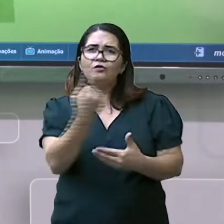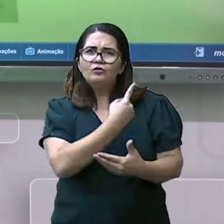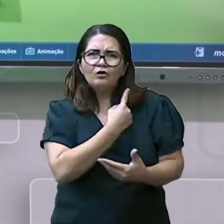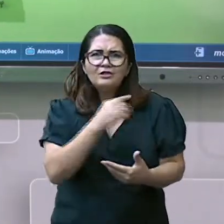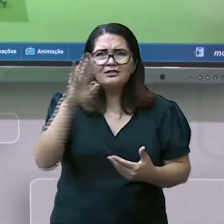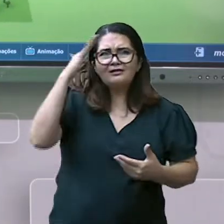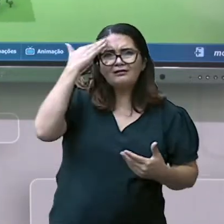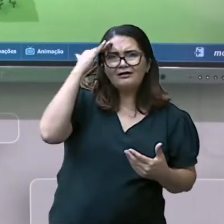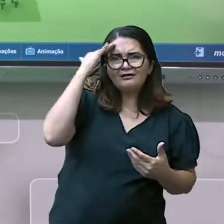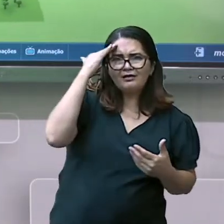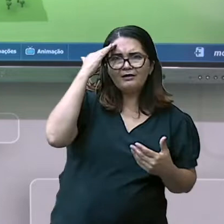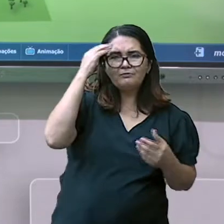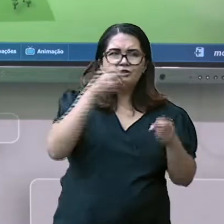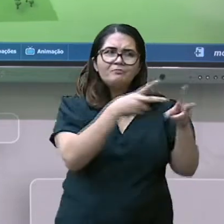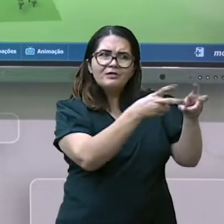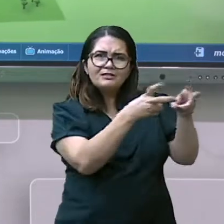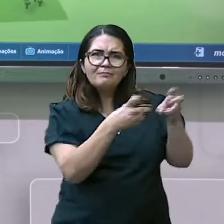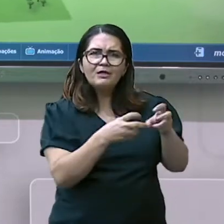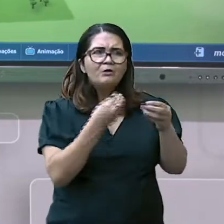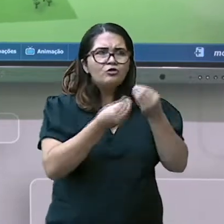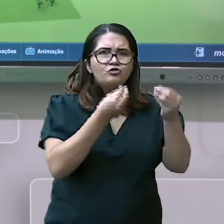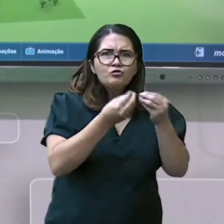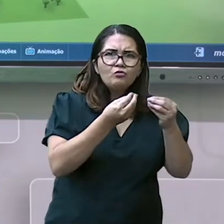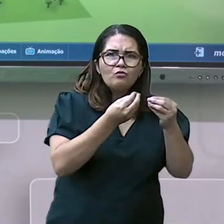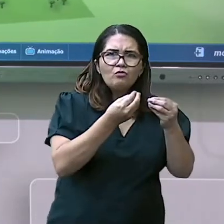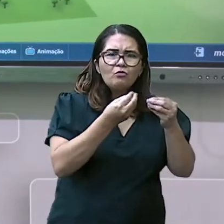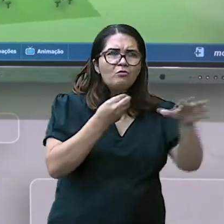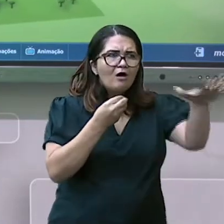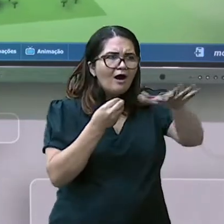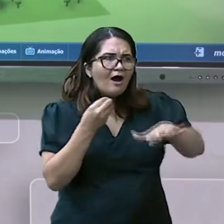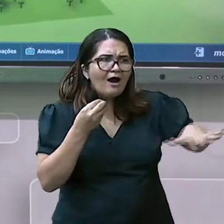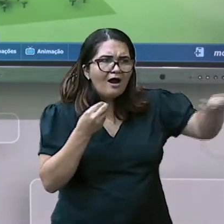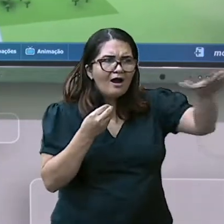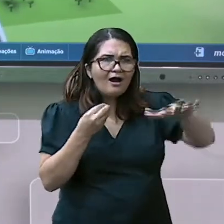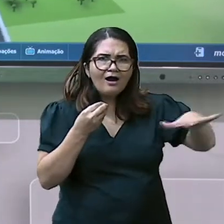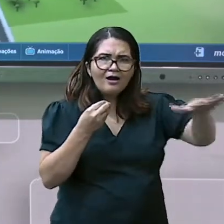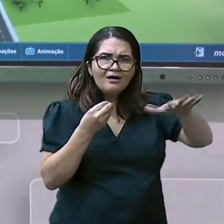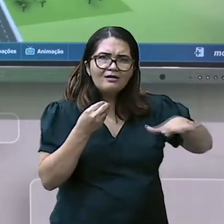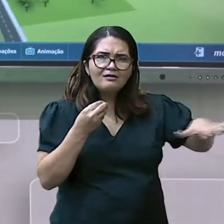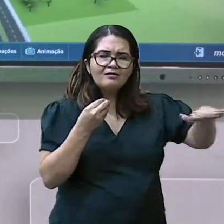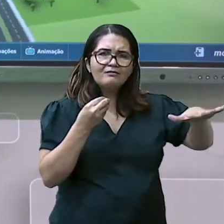a paisagem na zona rural, ela é uma paisagem